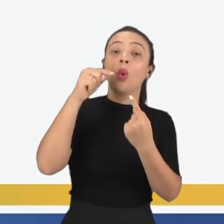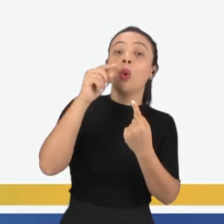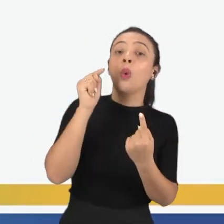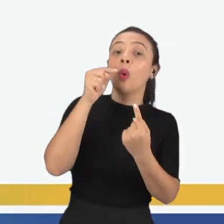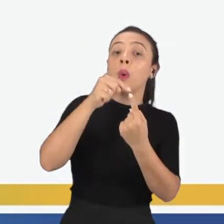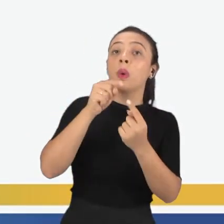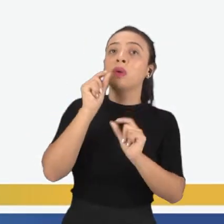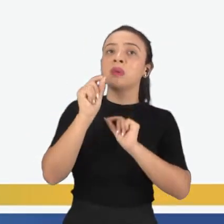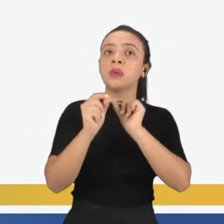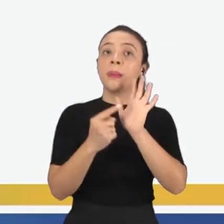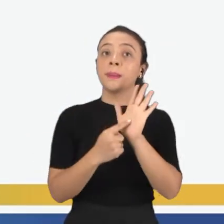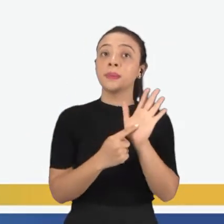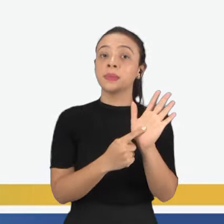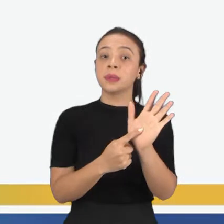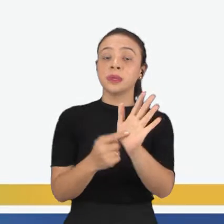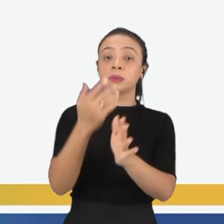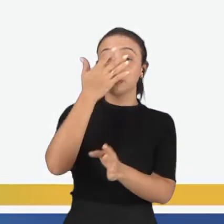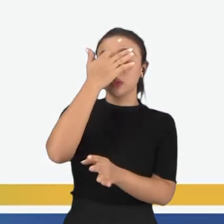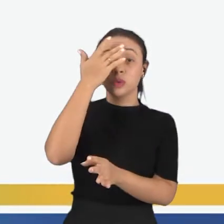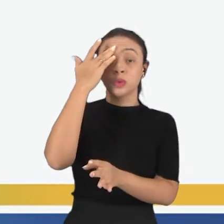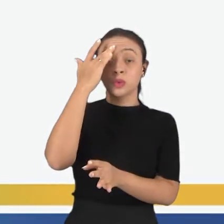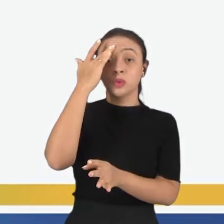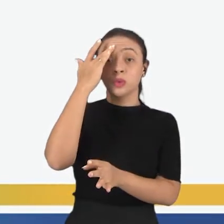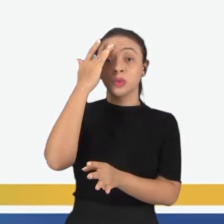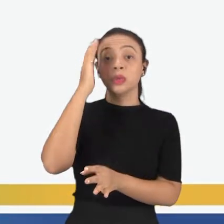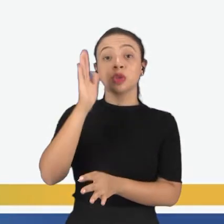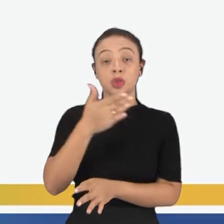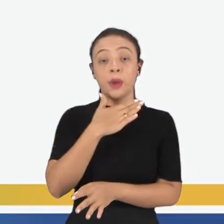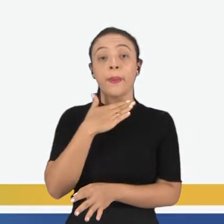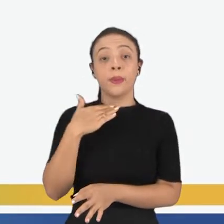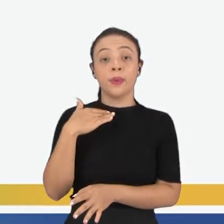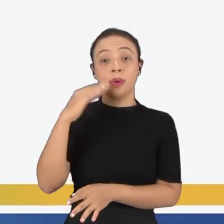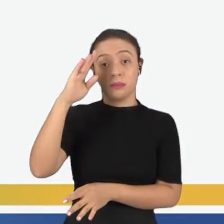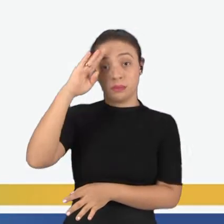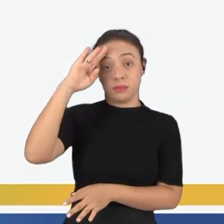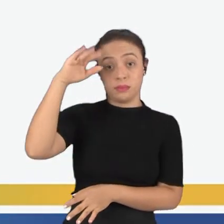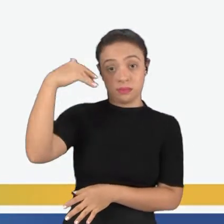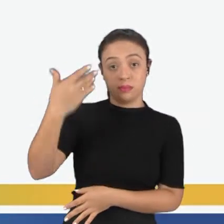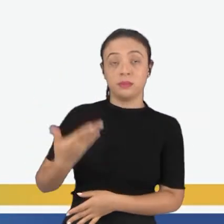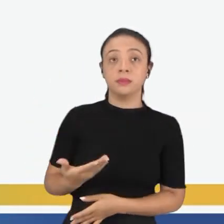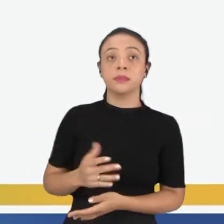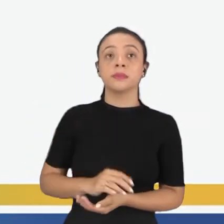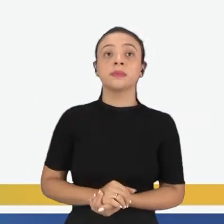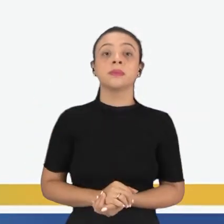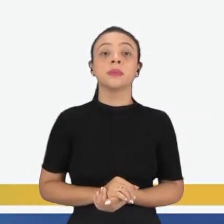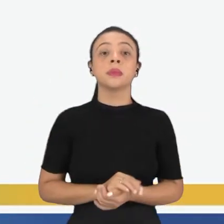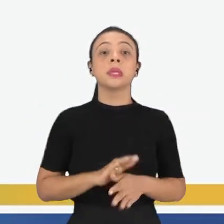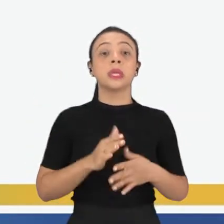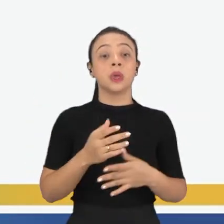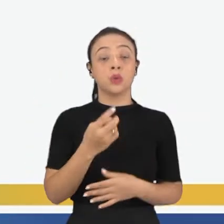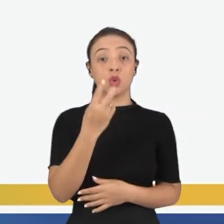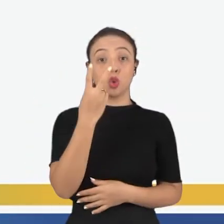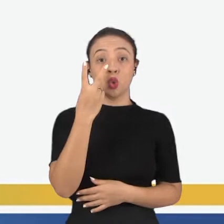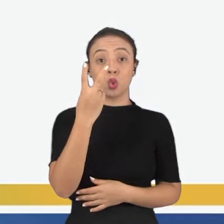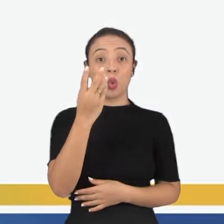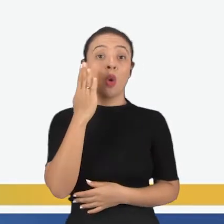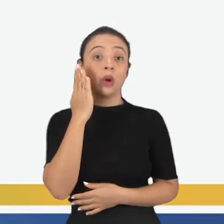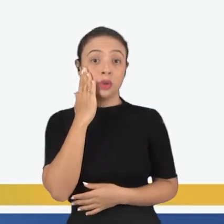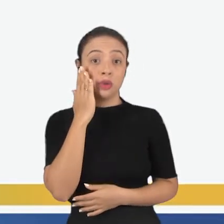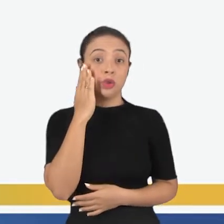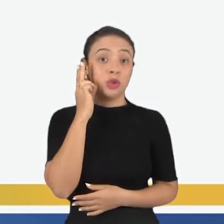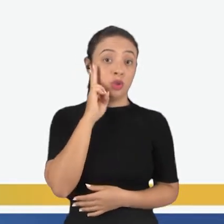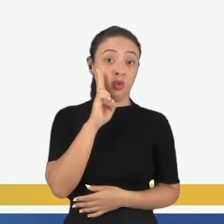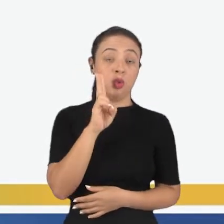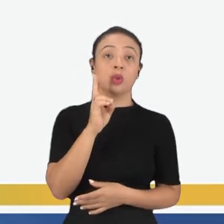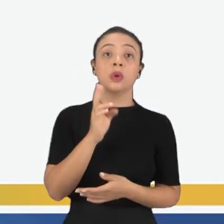falamos, de trazer os que morreram à vida. E eles vão celebrar essa dança, gente, em 2 dias. No primeiro